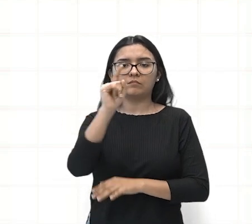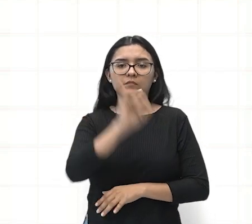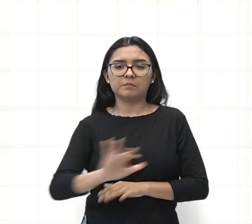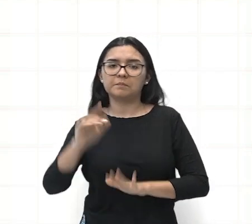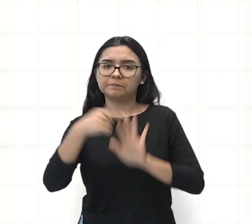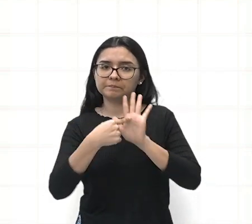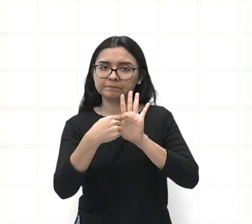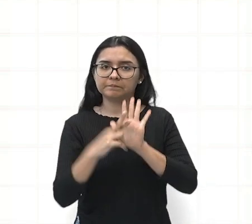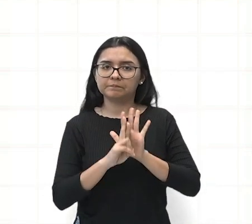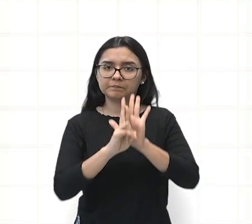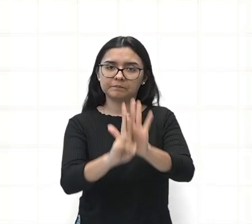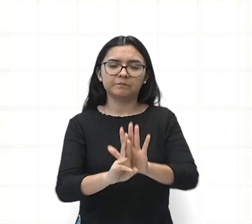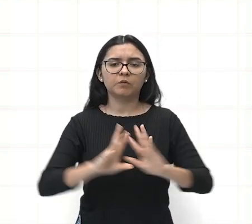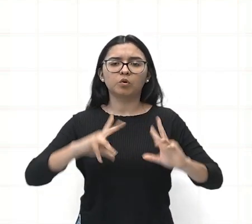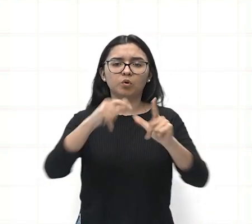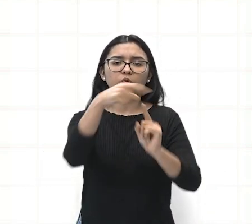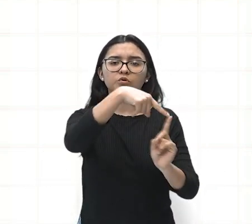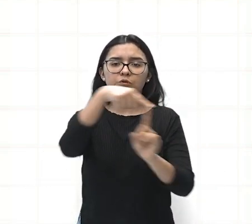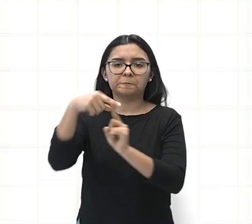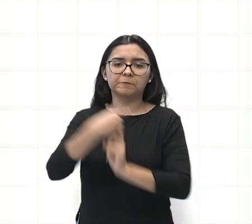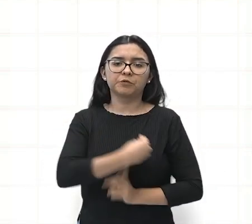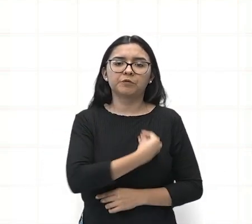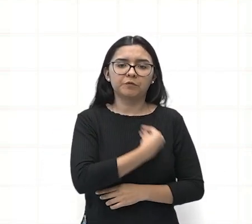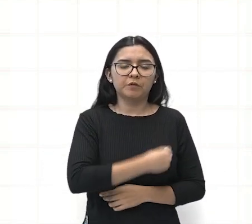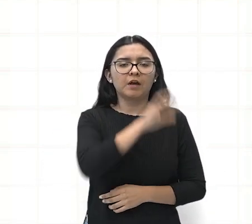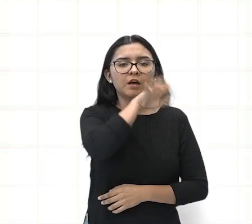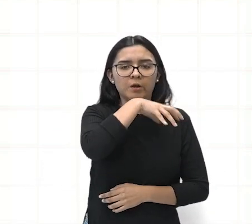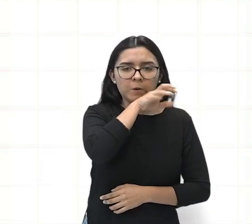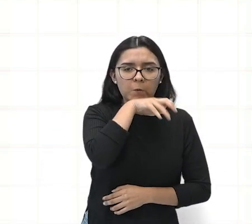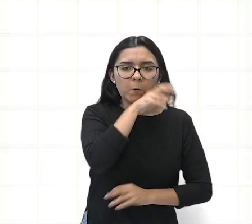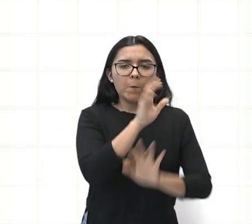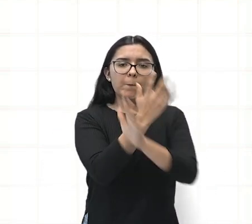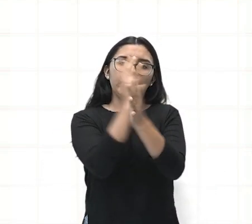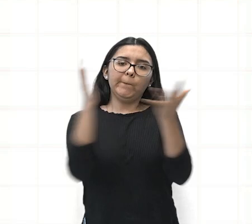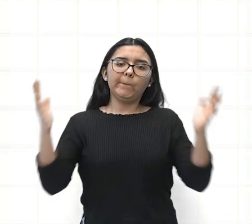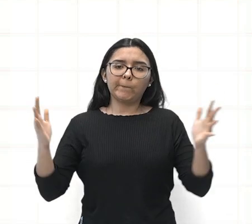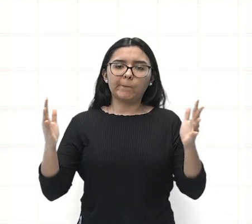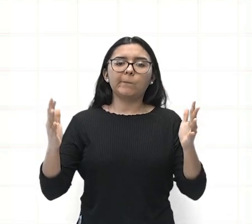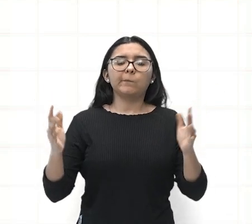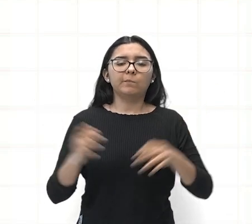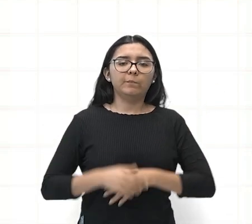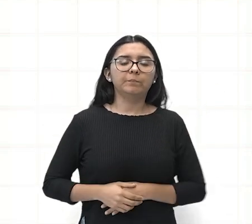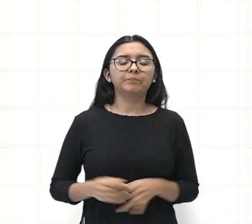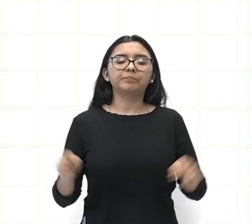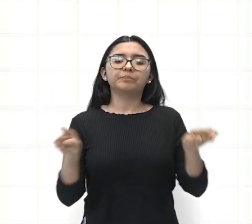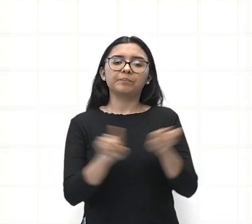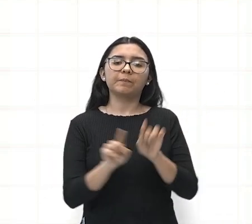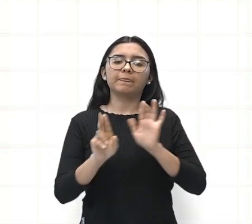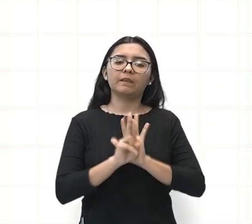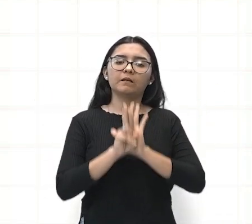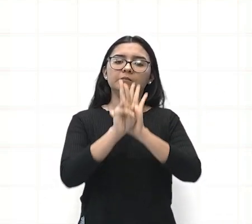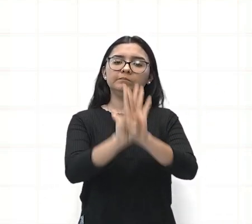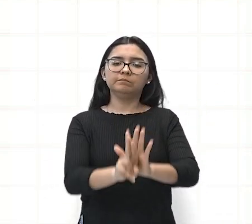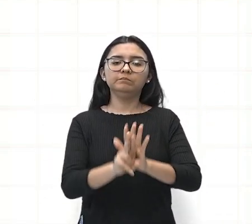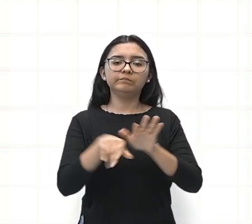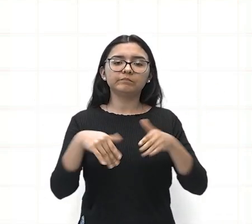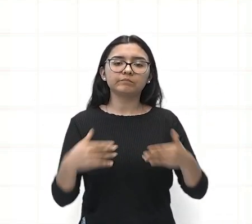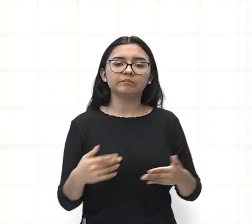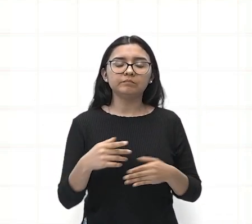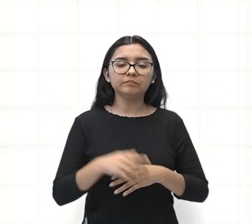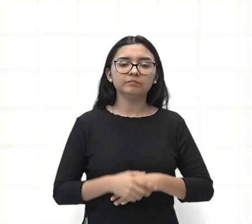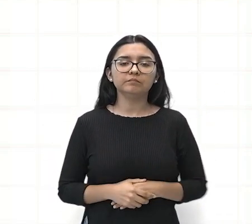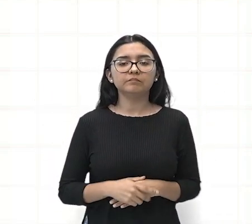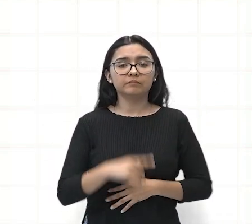representação, todas as formas de vida, animal, vegetal, elas estão aí representadas e que elas